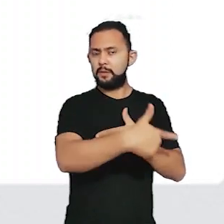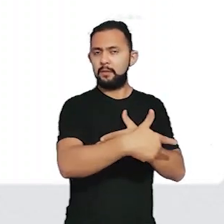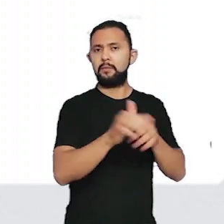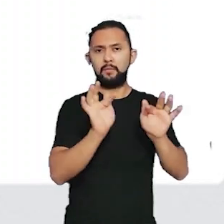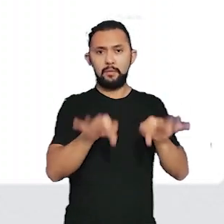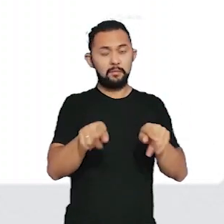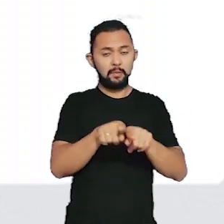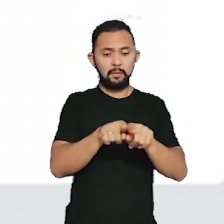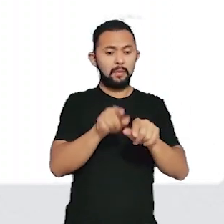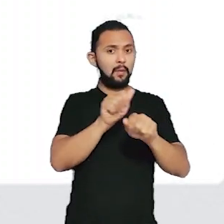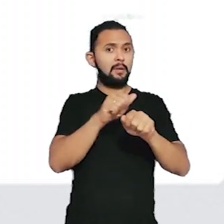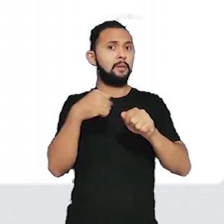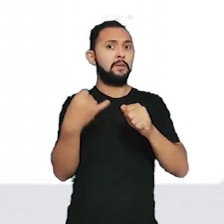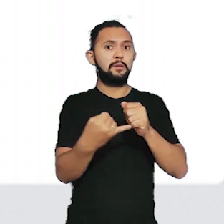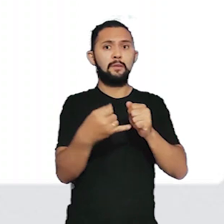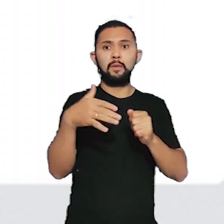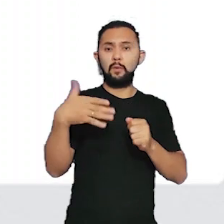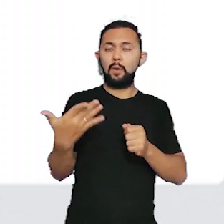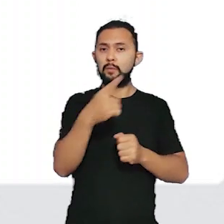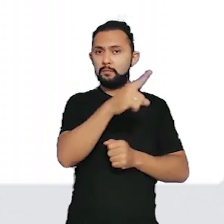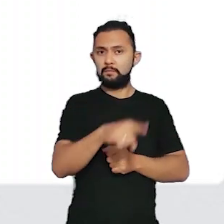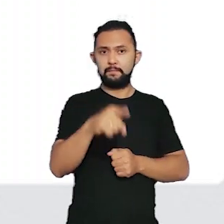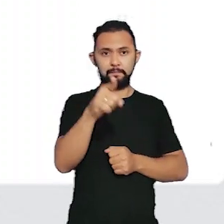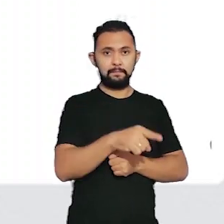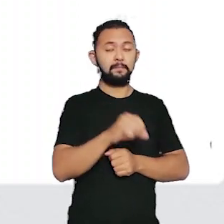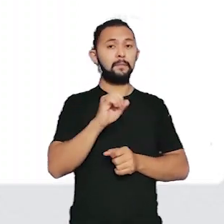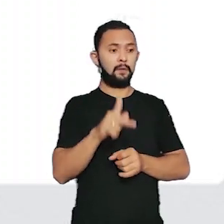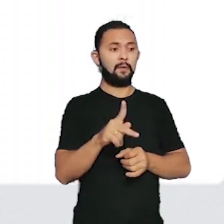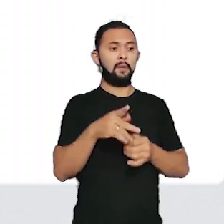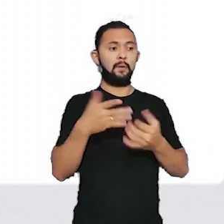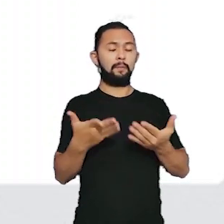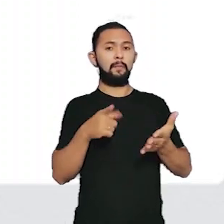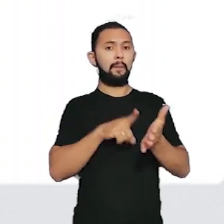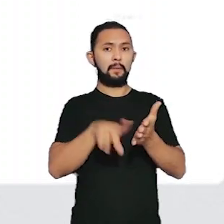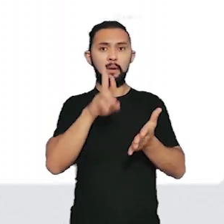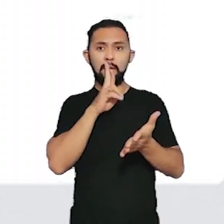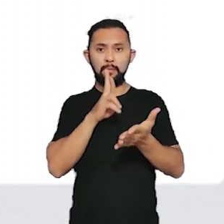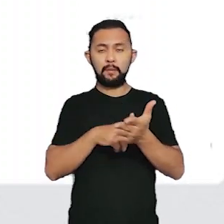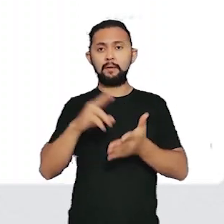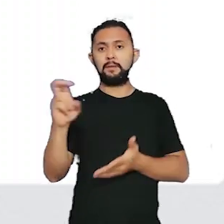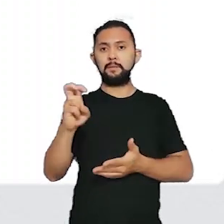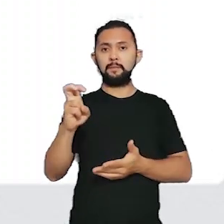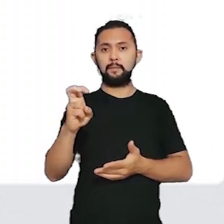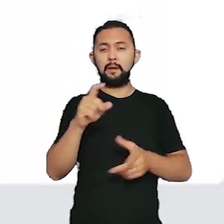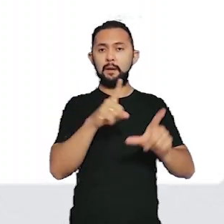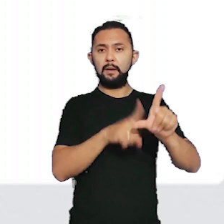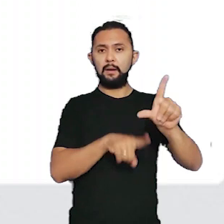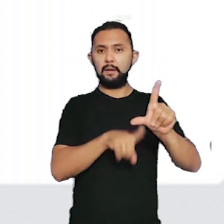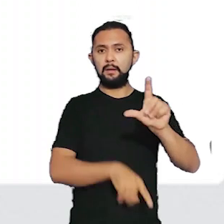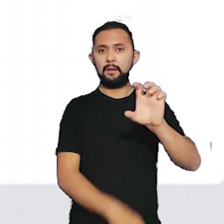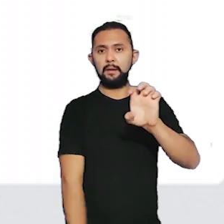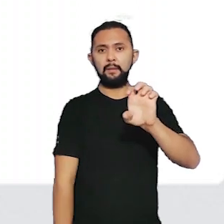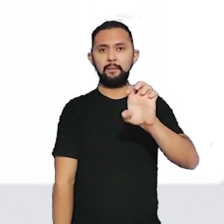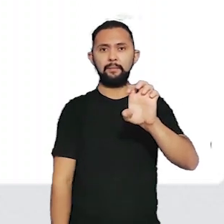é uma adjetiva, mas ela é uma adjetiva restritiva. Então, o gabarito da questão 5 é a letra